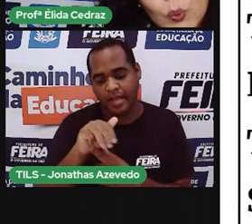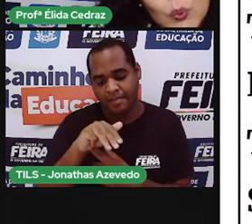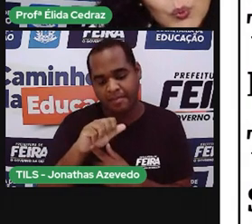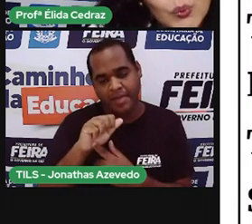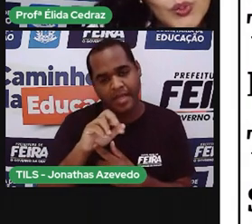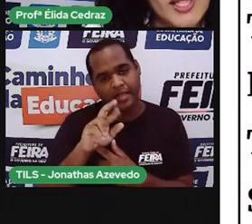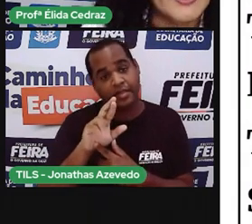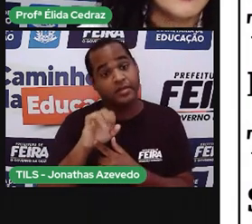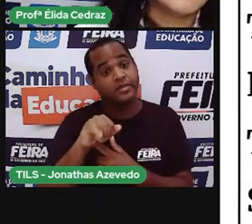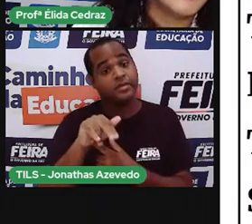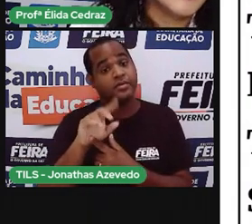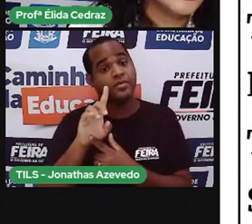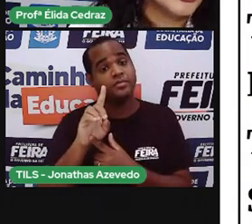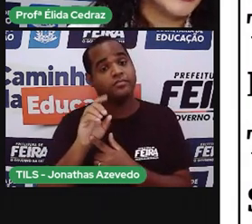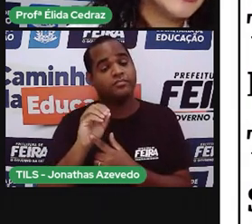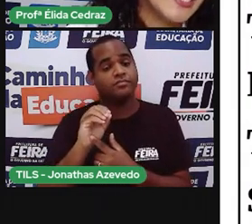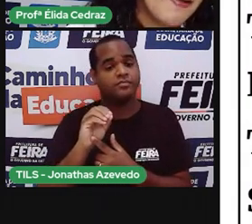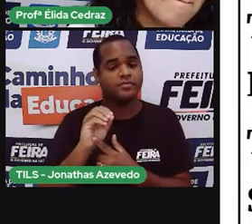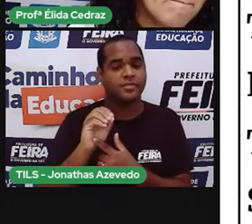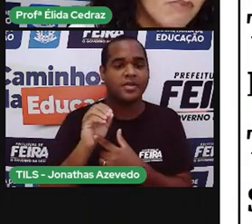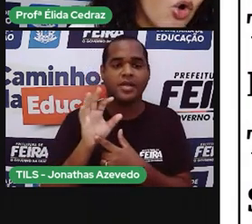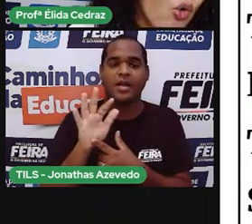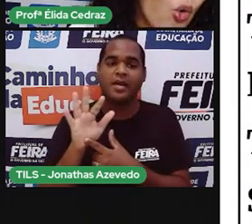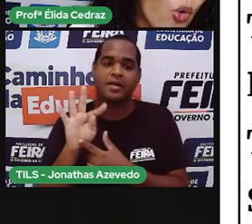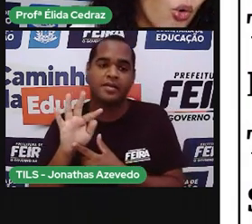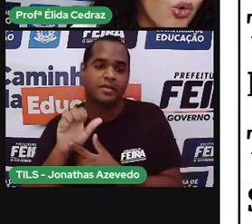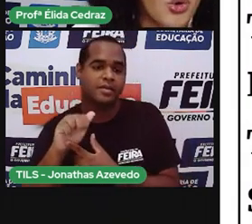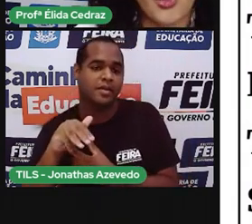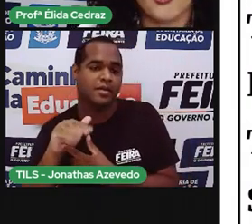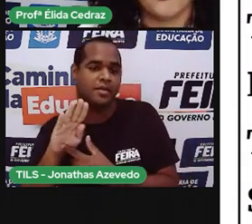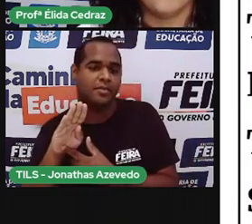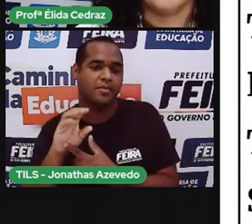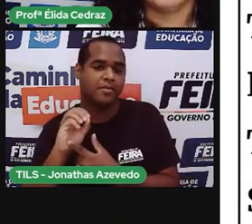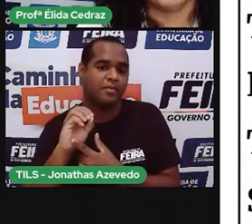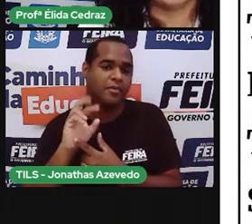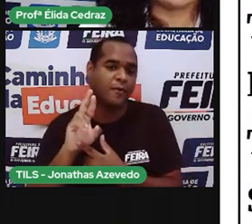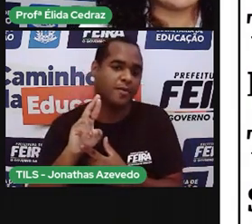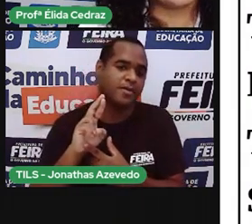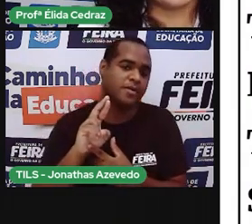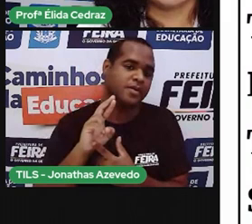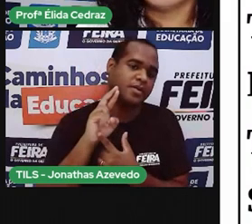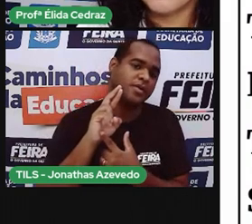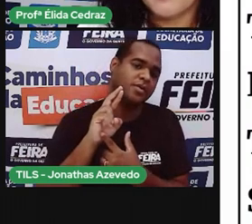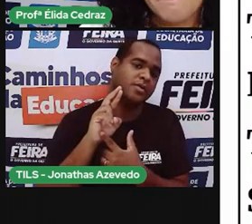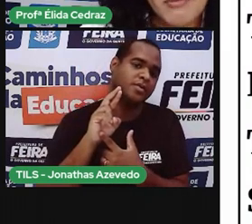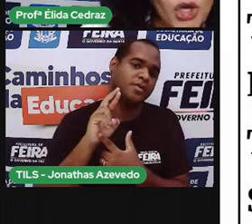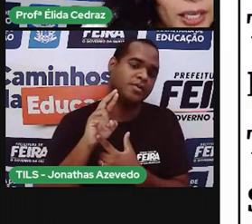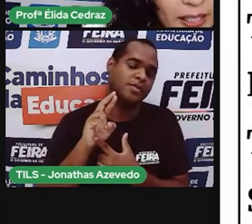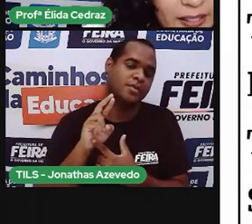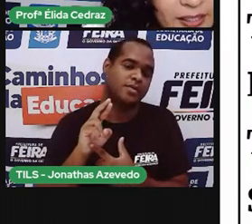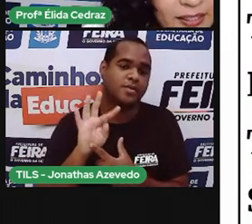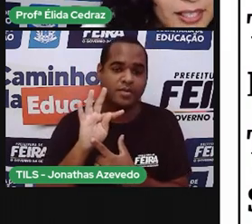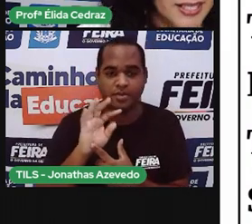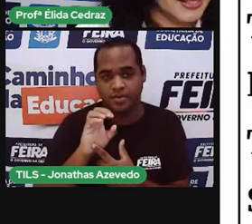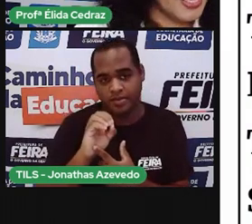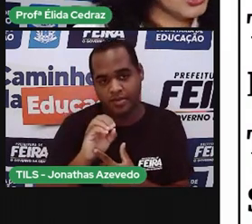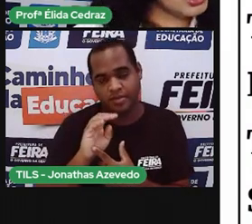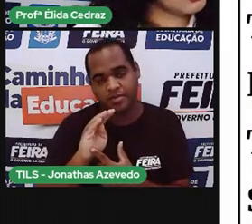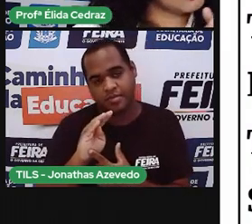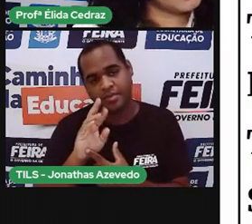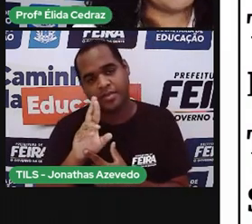Tamarindo pede tão bom pede tamborim